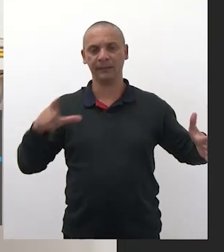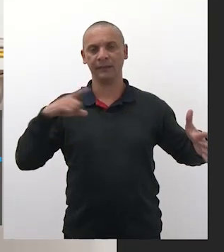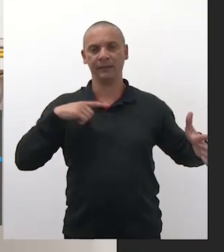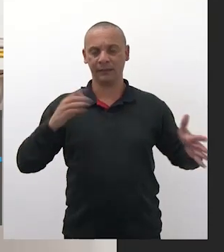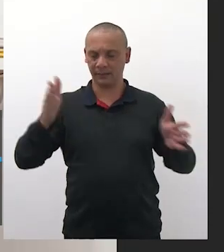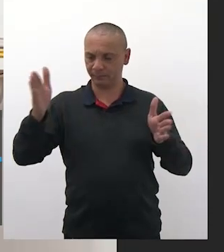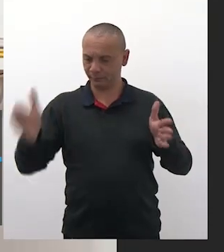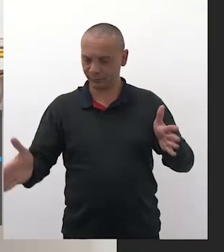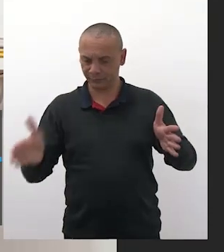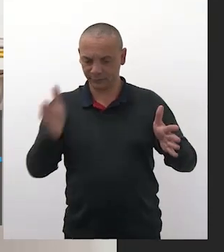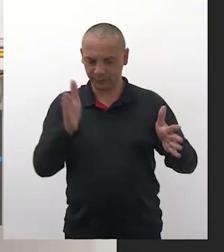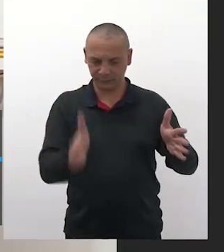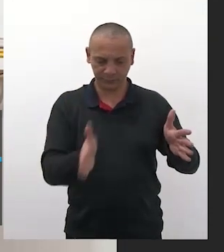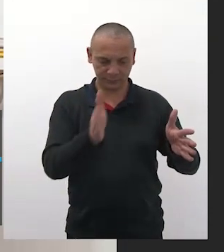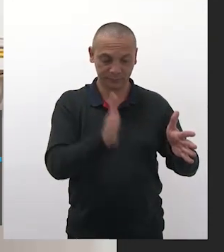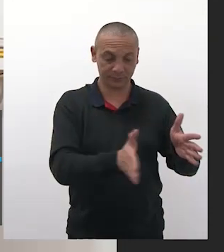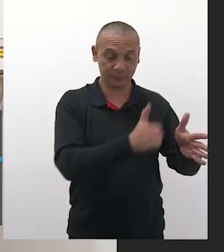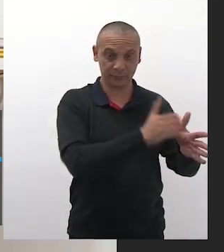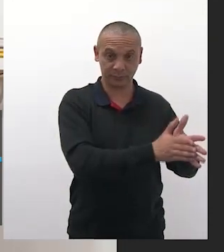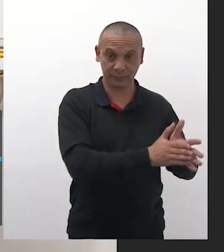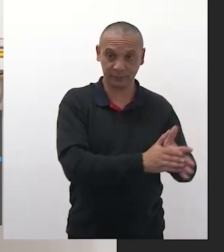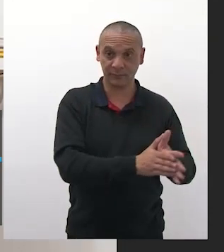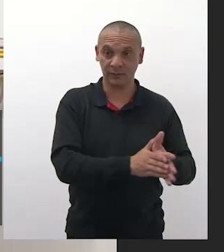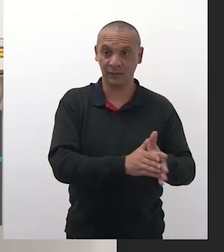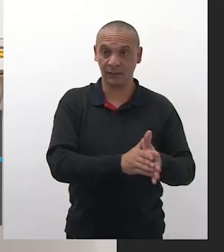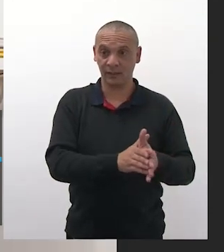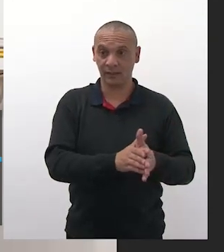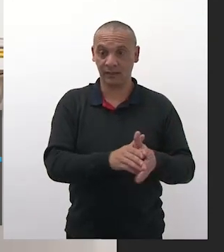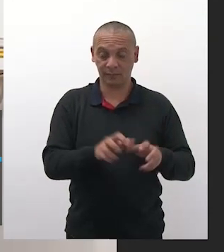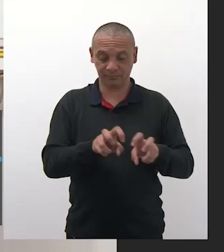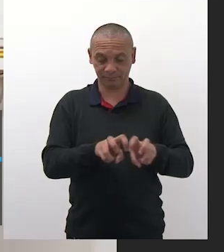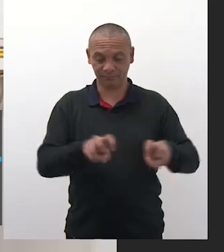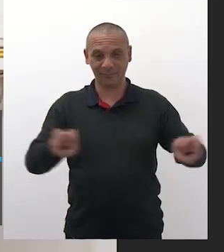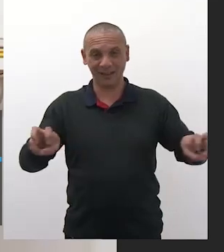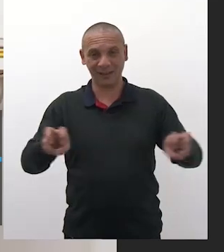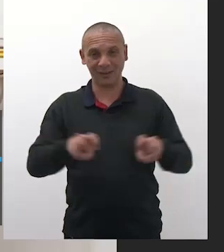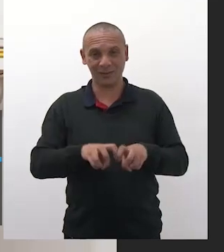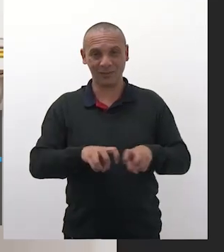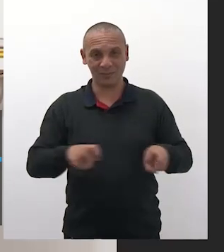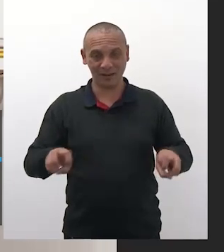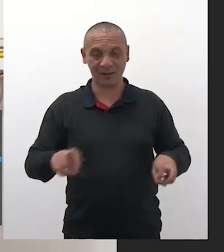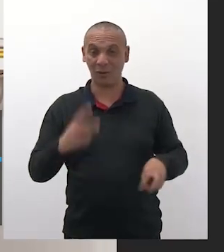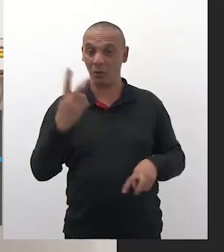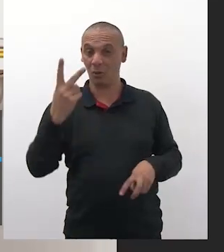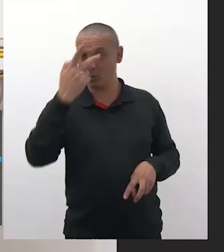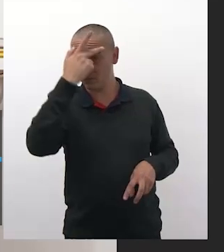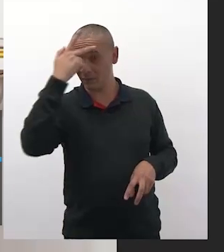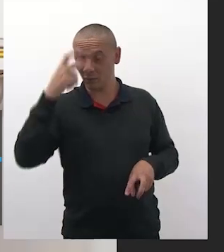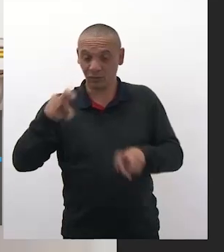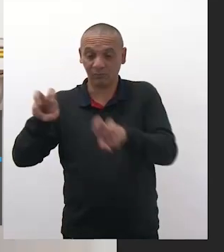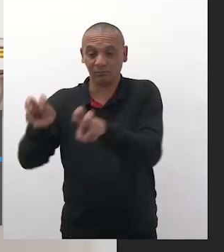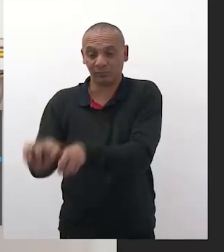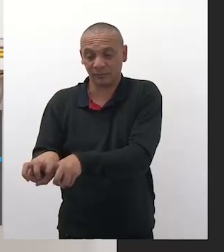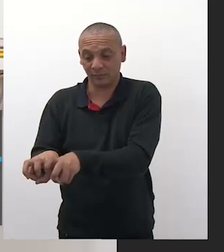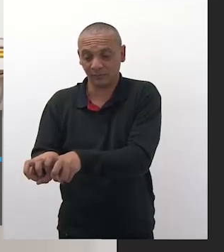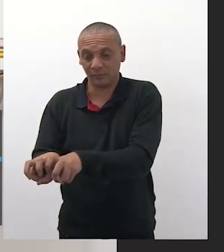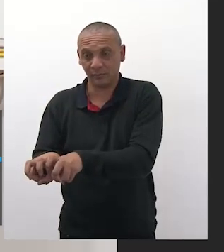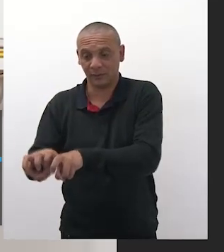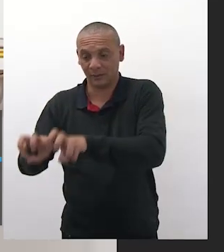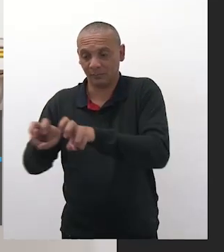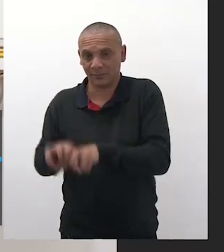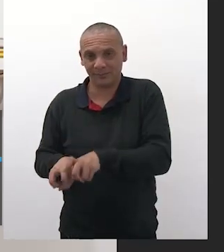as fileiras eram bancos. Eram bancos de 2 lugares, então a gente sentava-se em duplas.